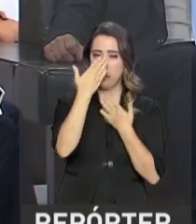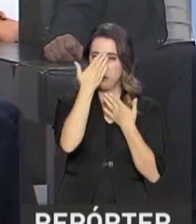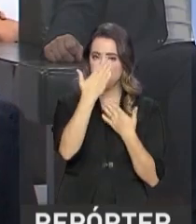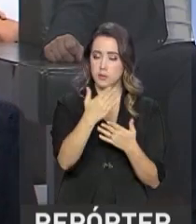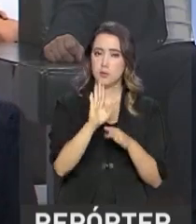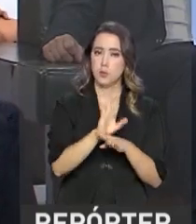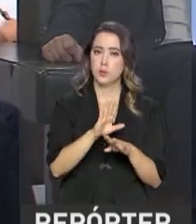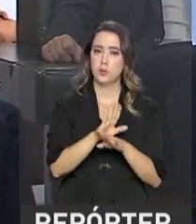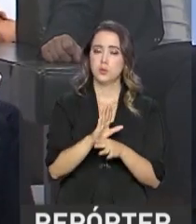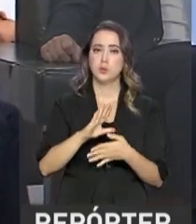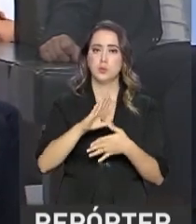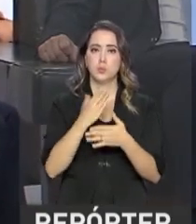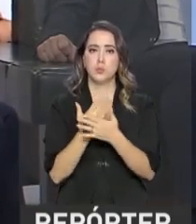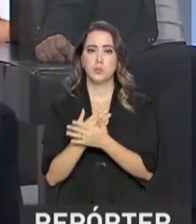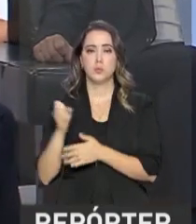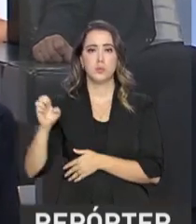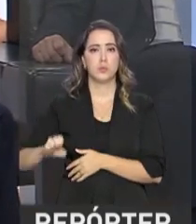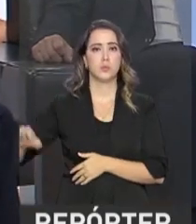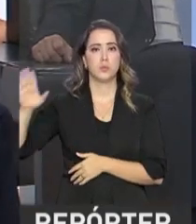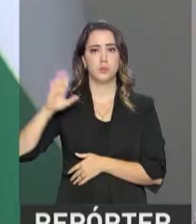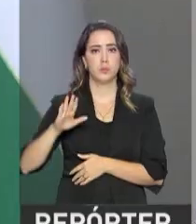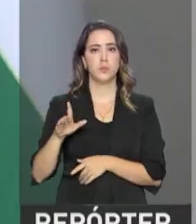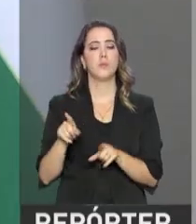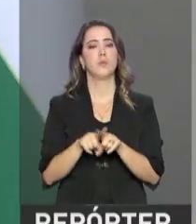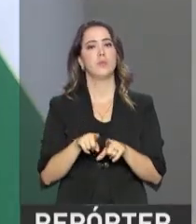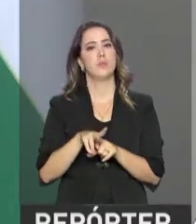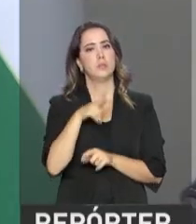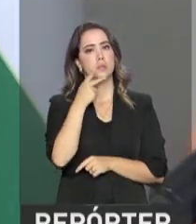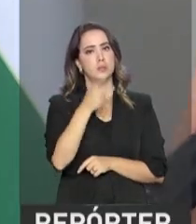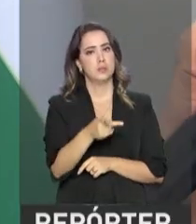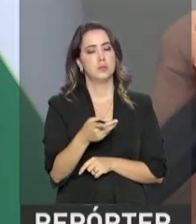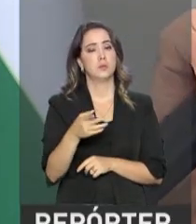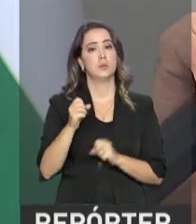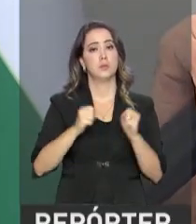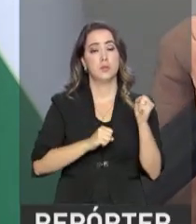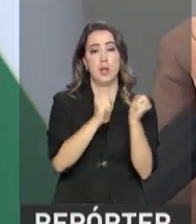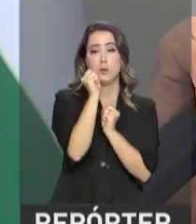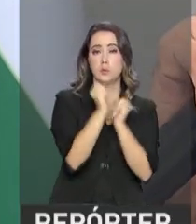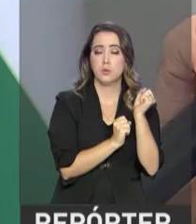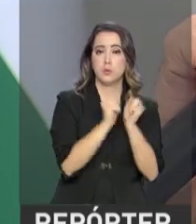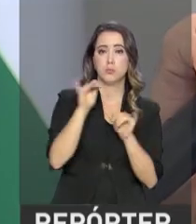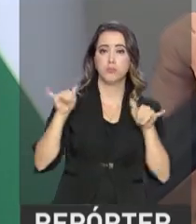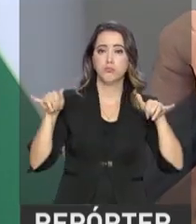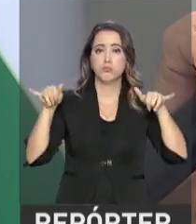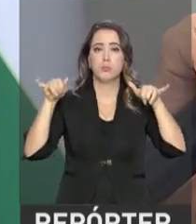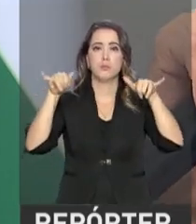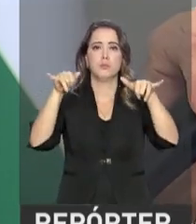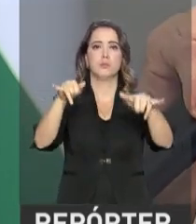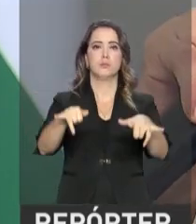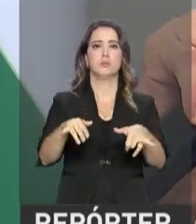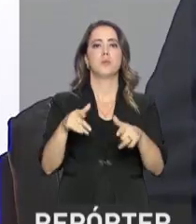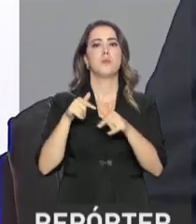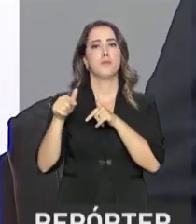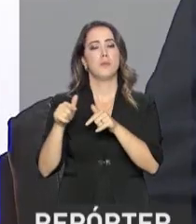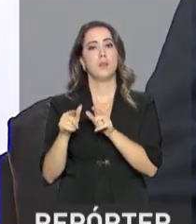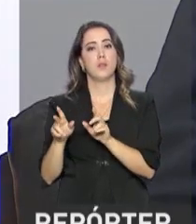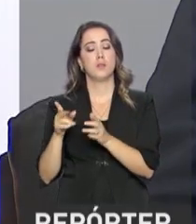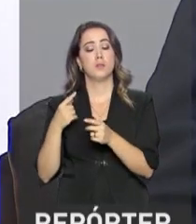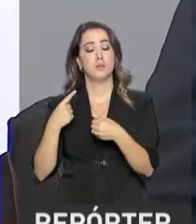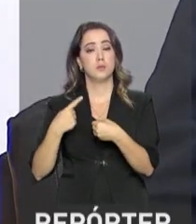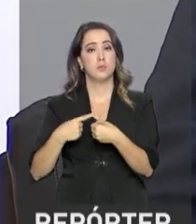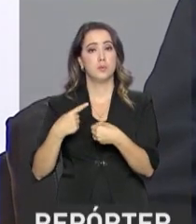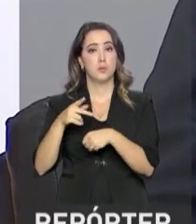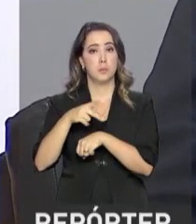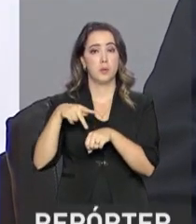ao acordo entre o mercosul ea união européia temer falou ainda sobre o interesse da indústria aeronáutica brasileira em atuar no mercado